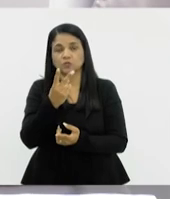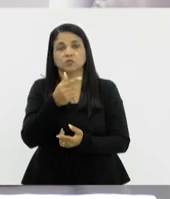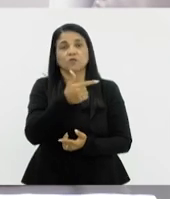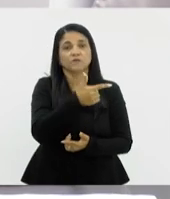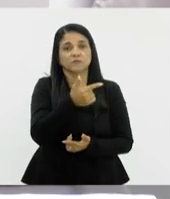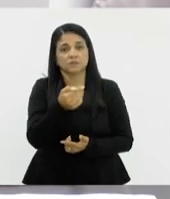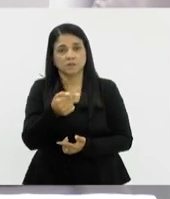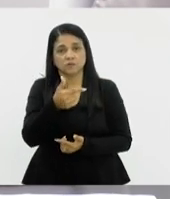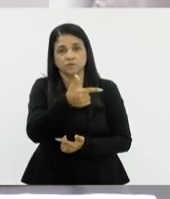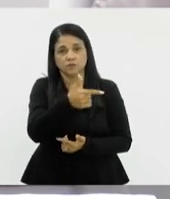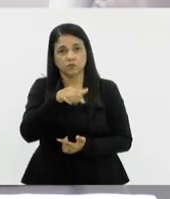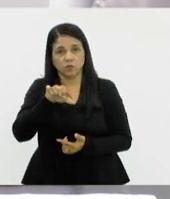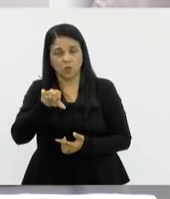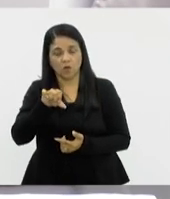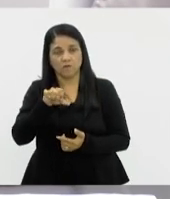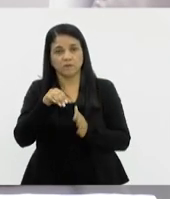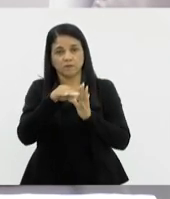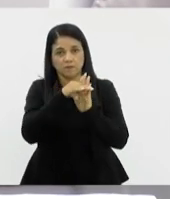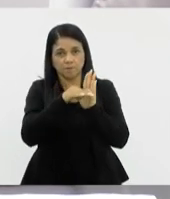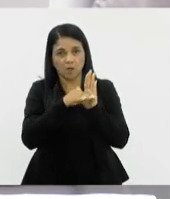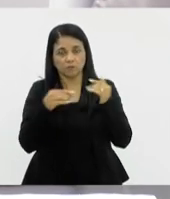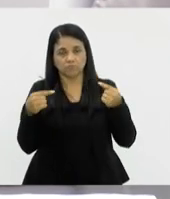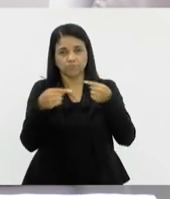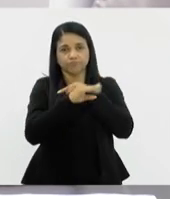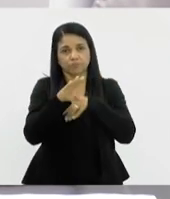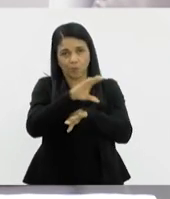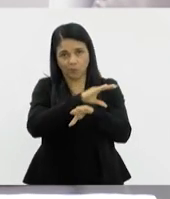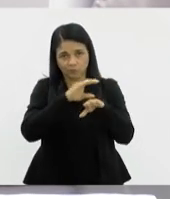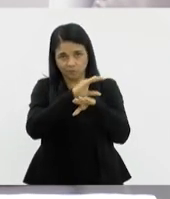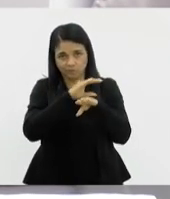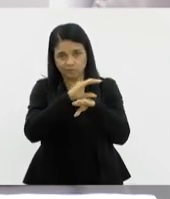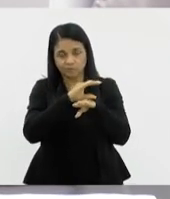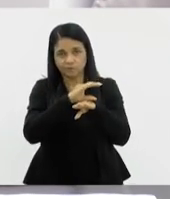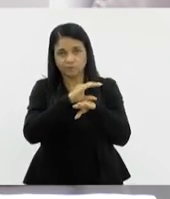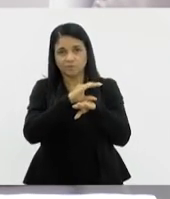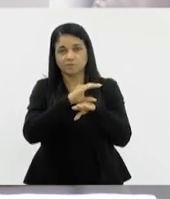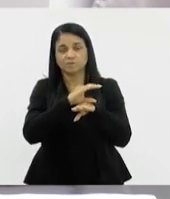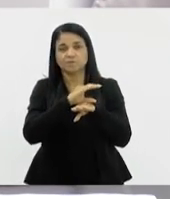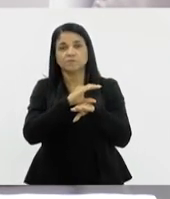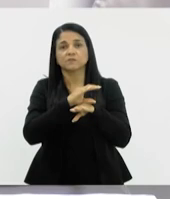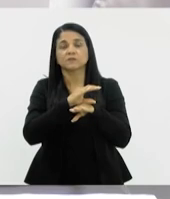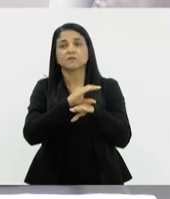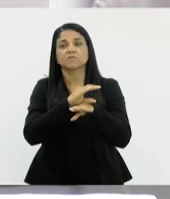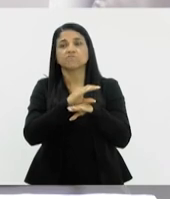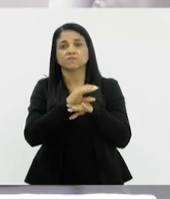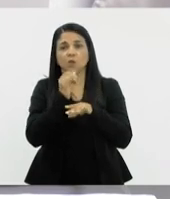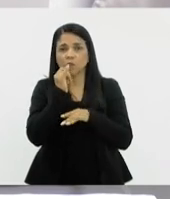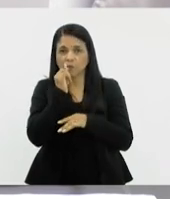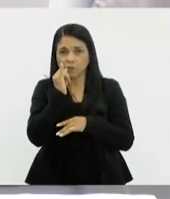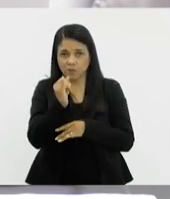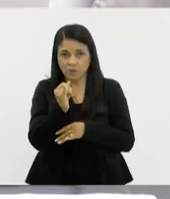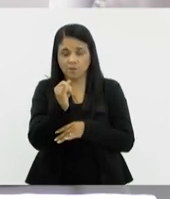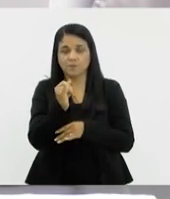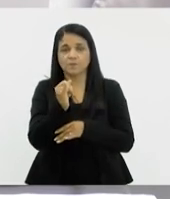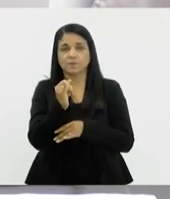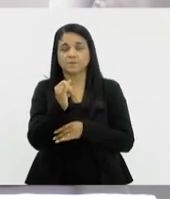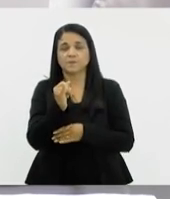e o 29 da pauta de inconstitucionalidade. Portanto, canto aqui os trabalhos para